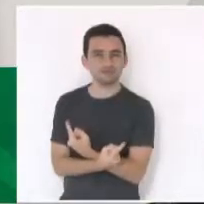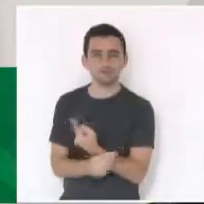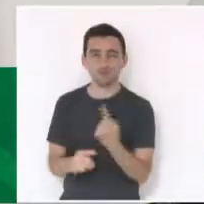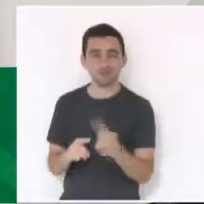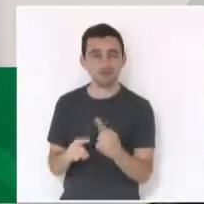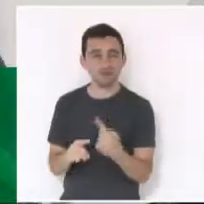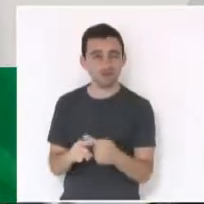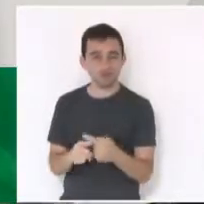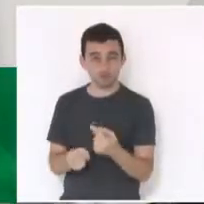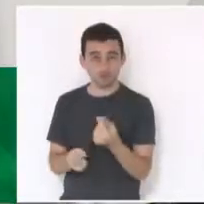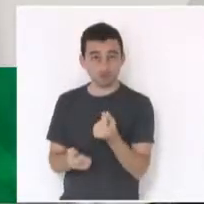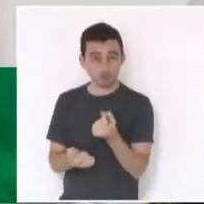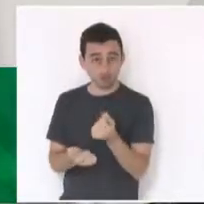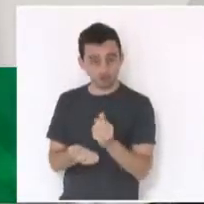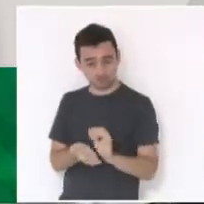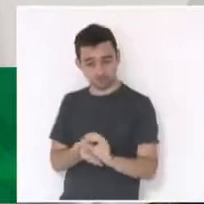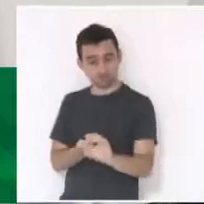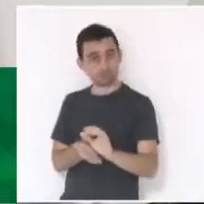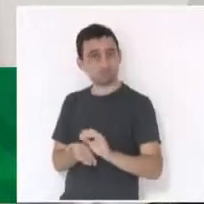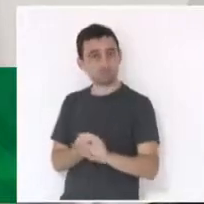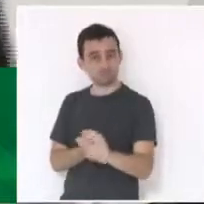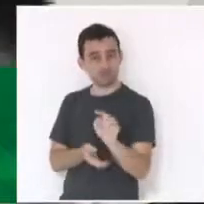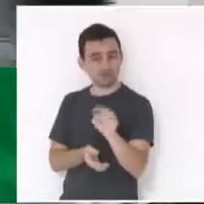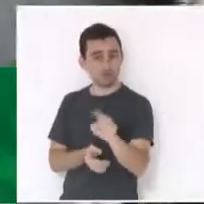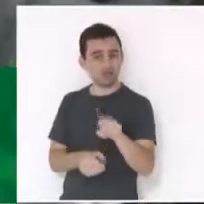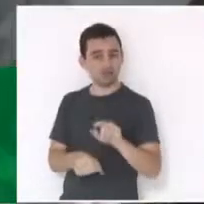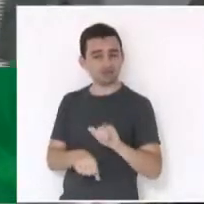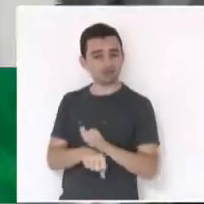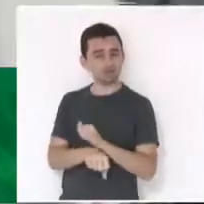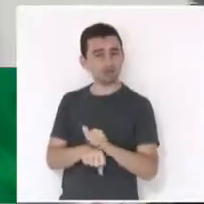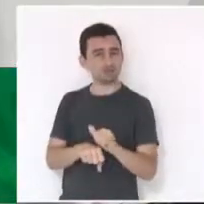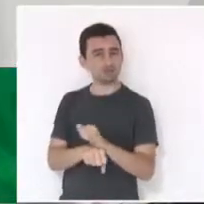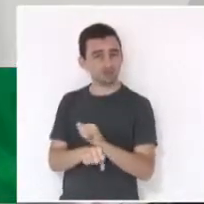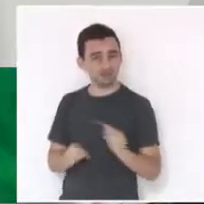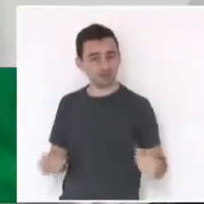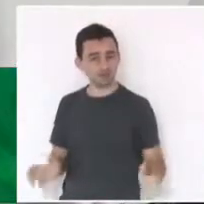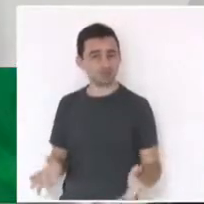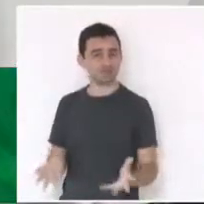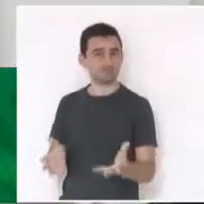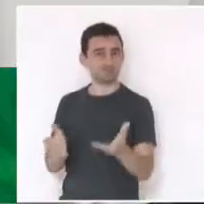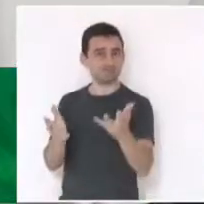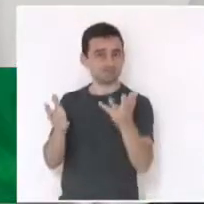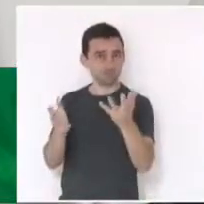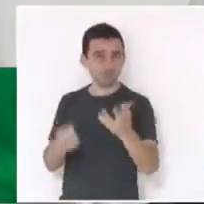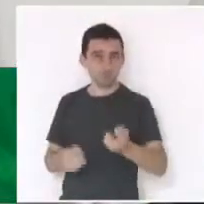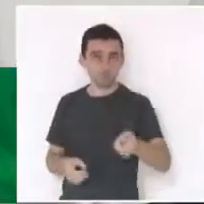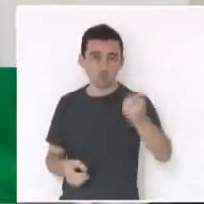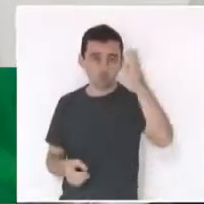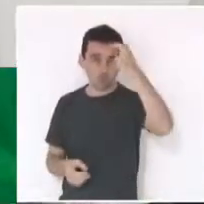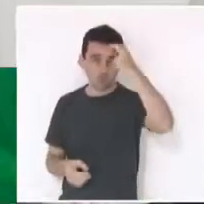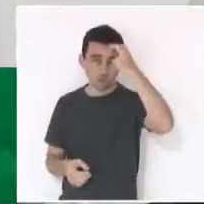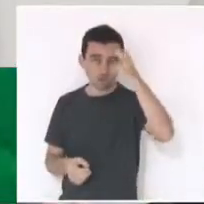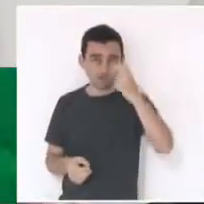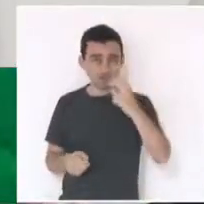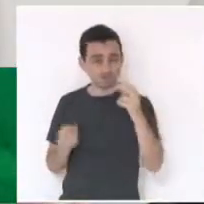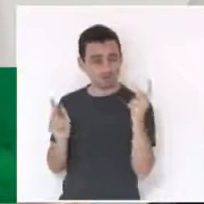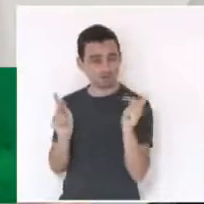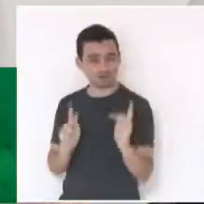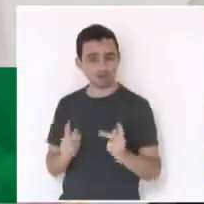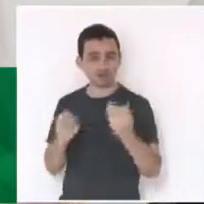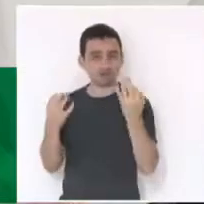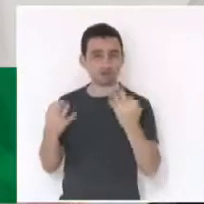investimentos dessa setores é que eles são estratégico para promover uma cultura de paz e de Justiça